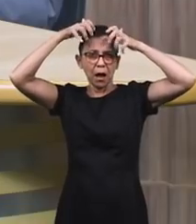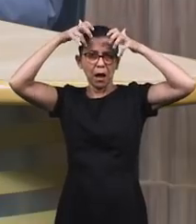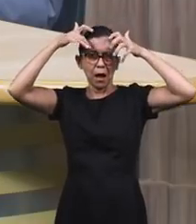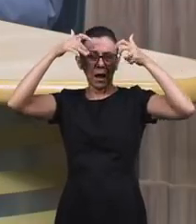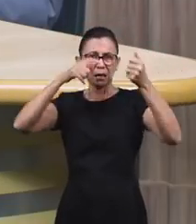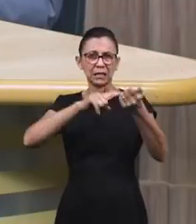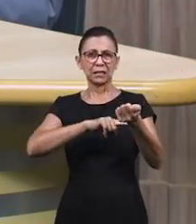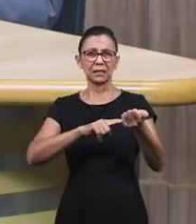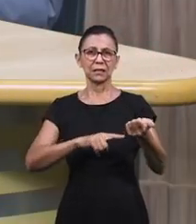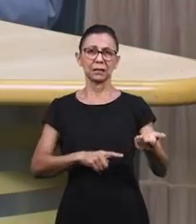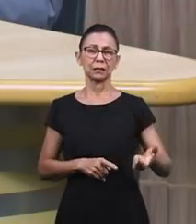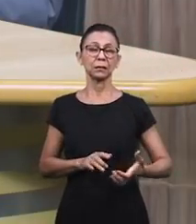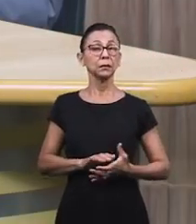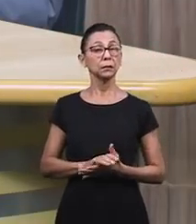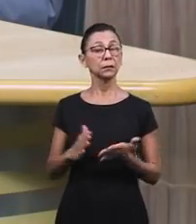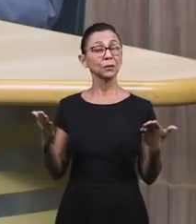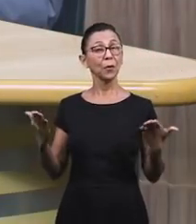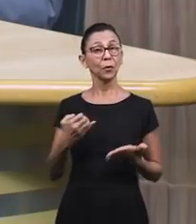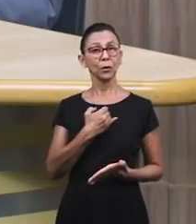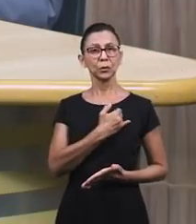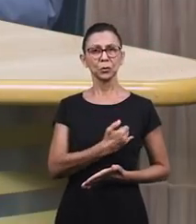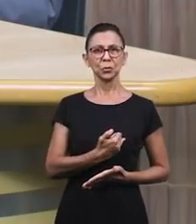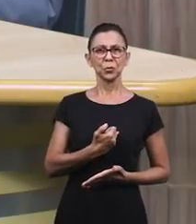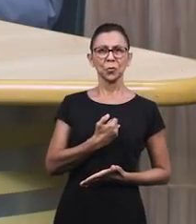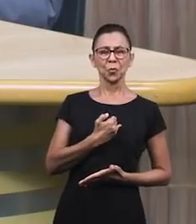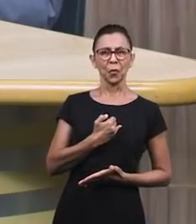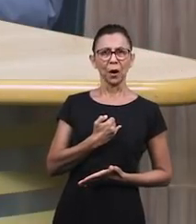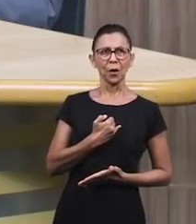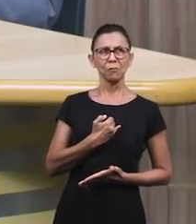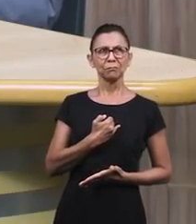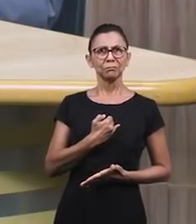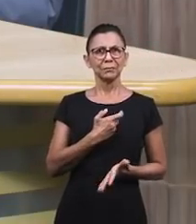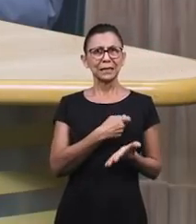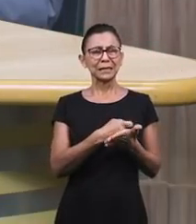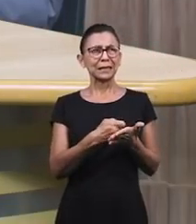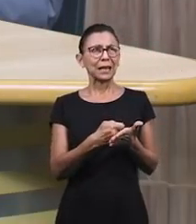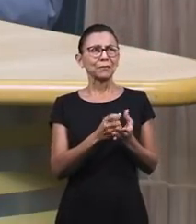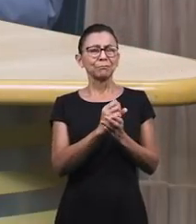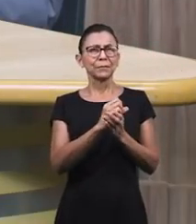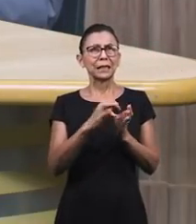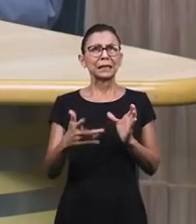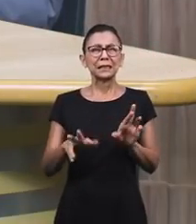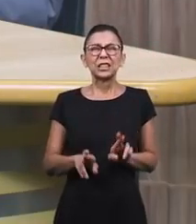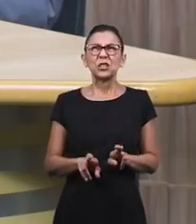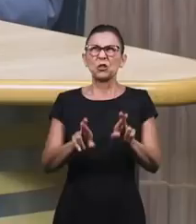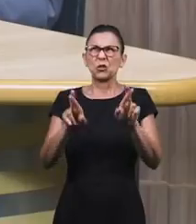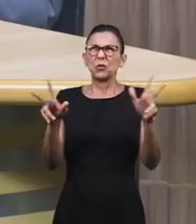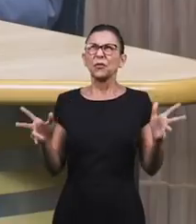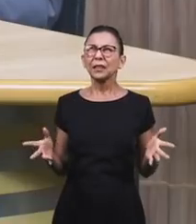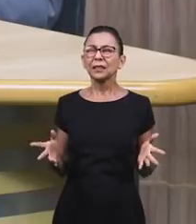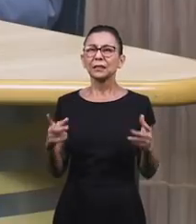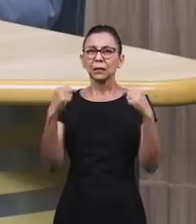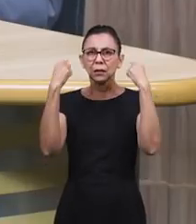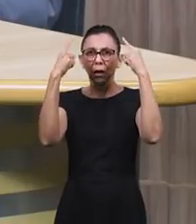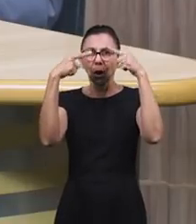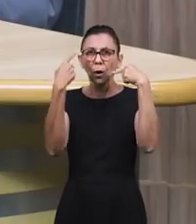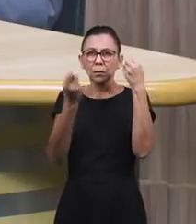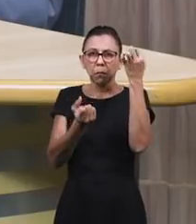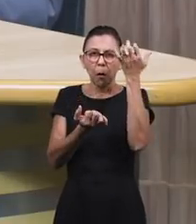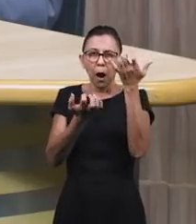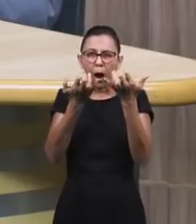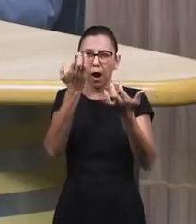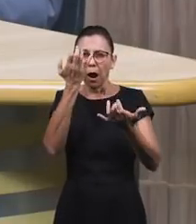começa a descrever de uma maneira que você racionalmente não consegue. Olhos como chamas de fogo. Né?